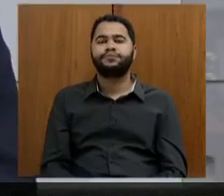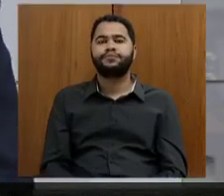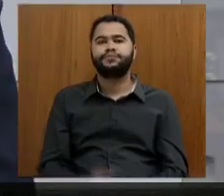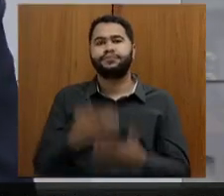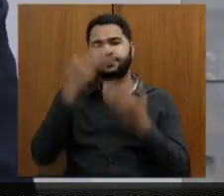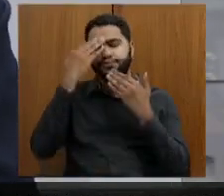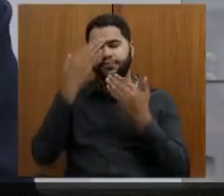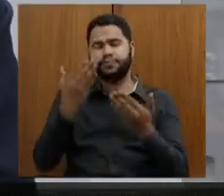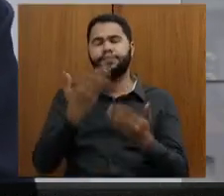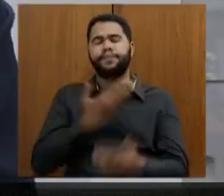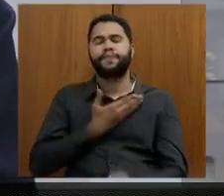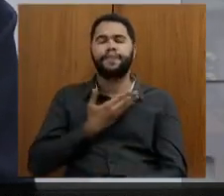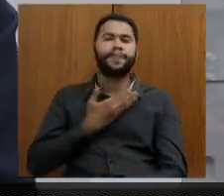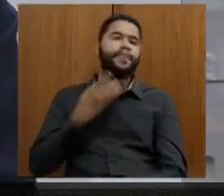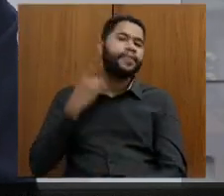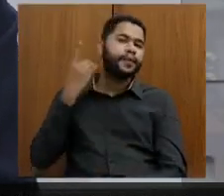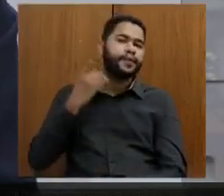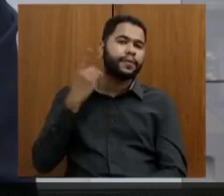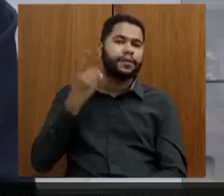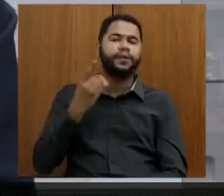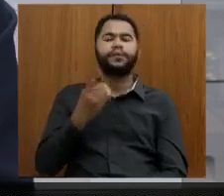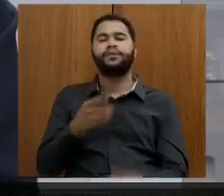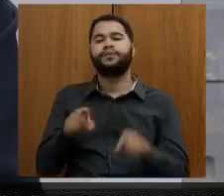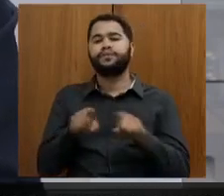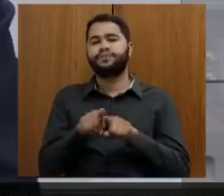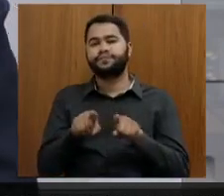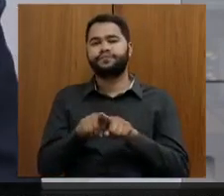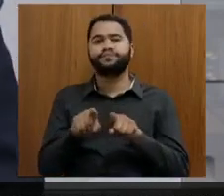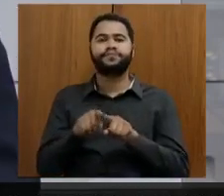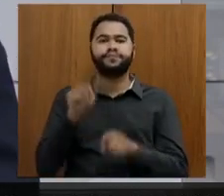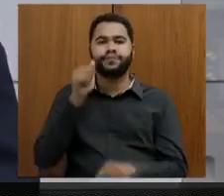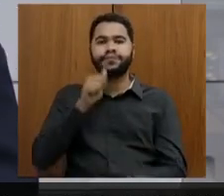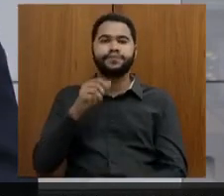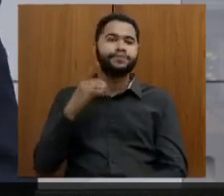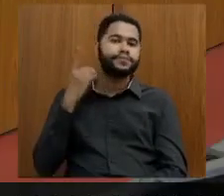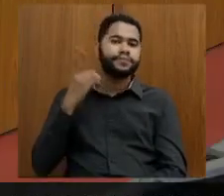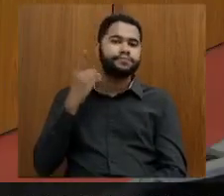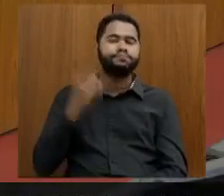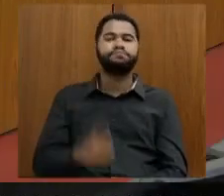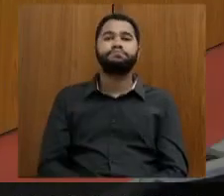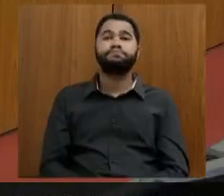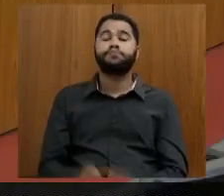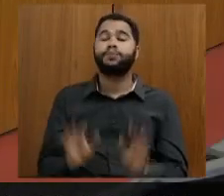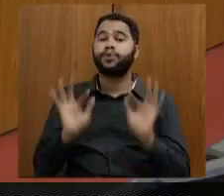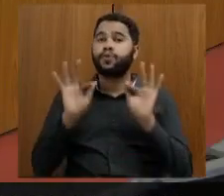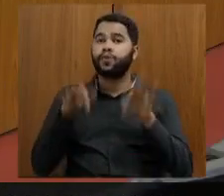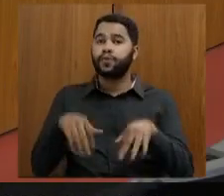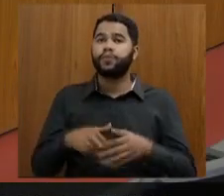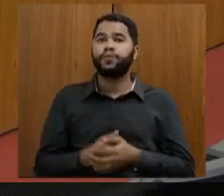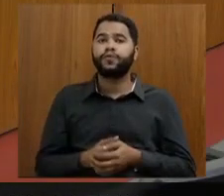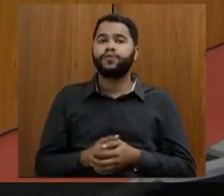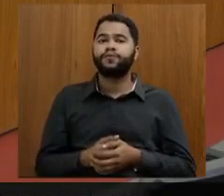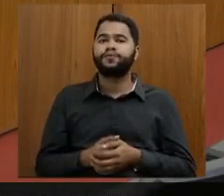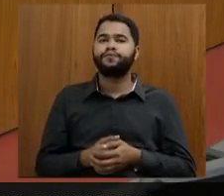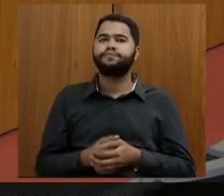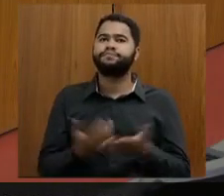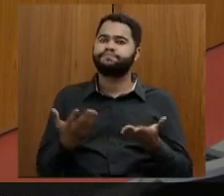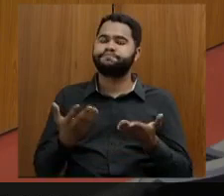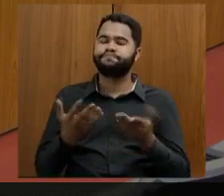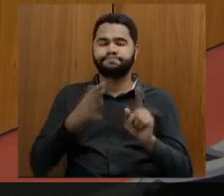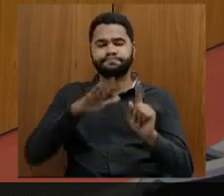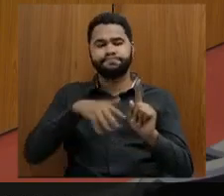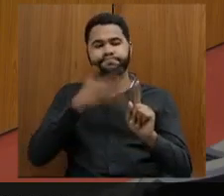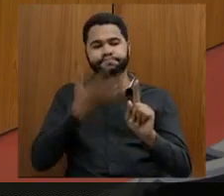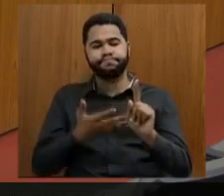aos colegas deputados a colega deputada Comandante é por fim nós queremos aqui enaltecer